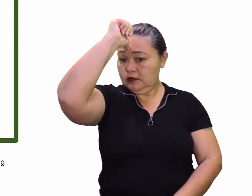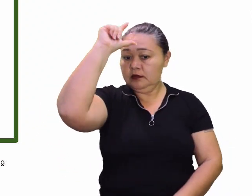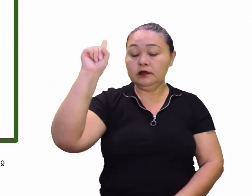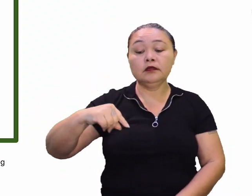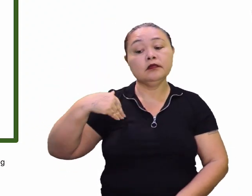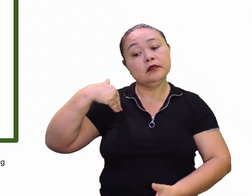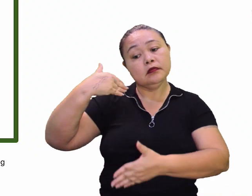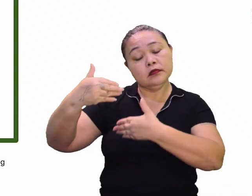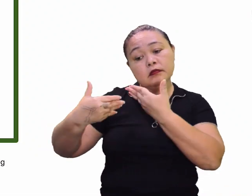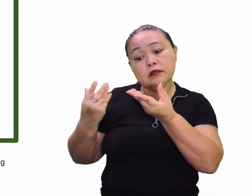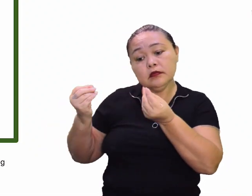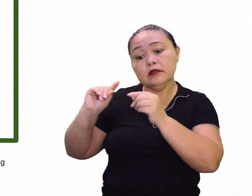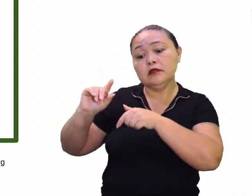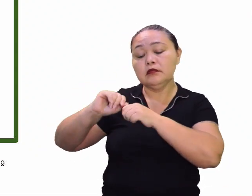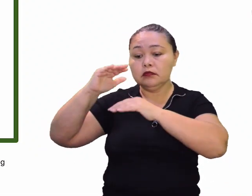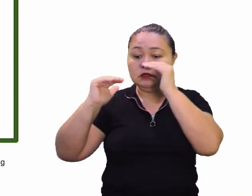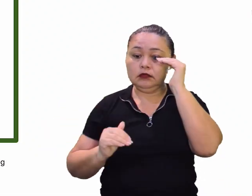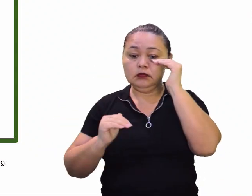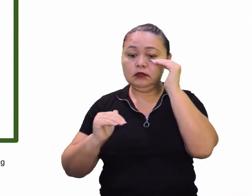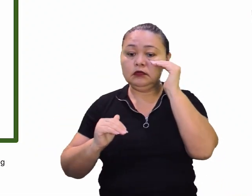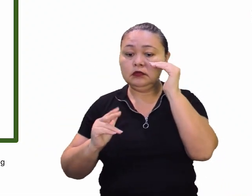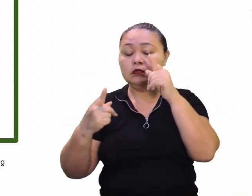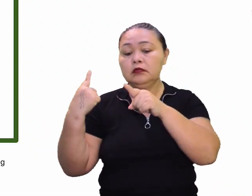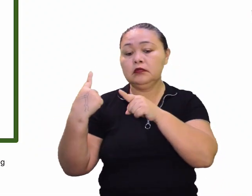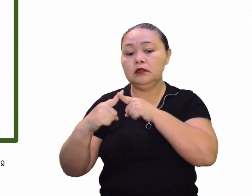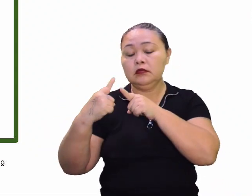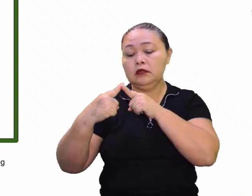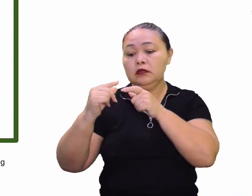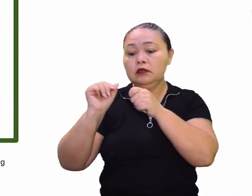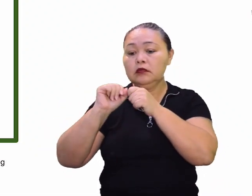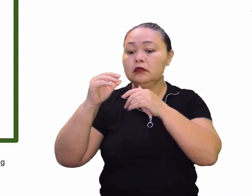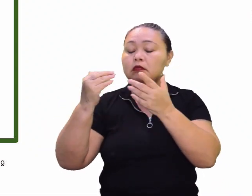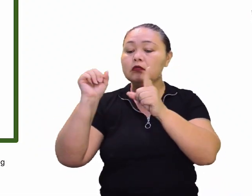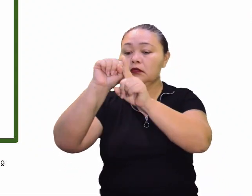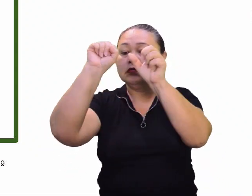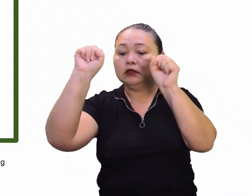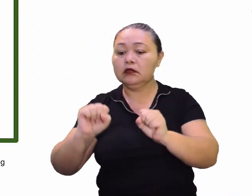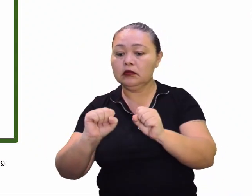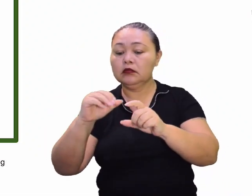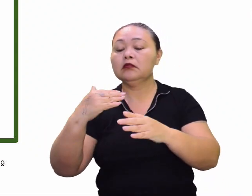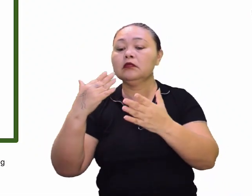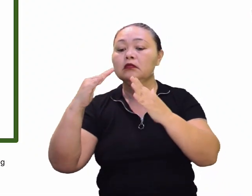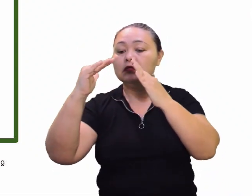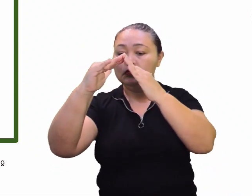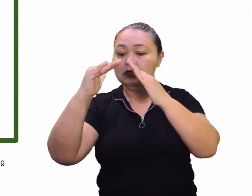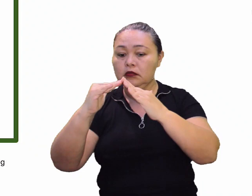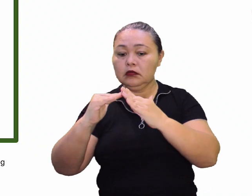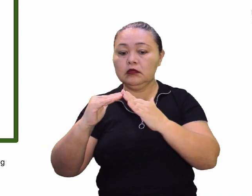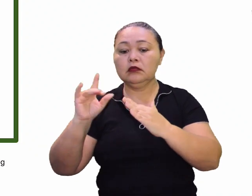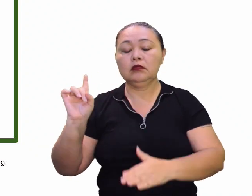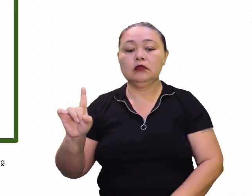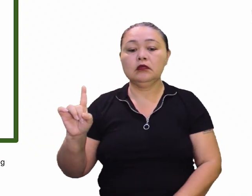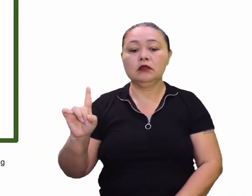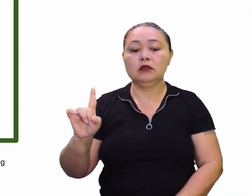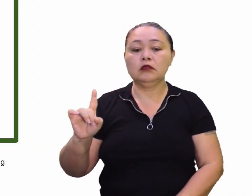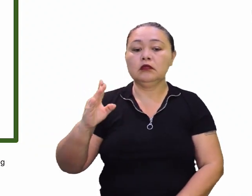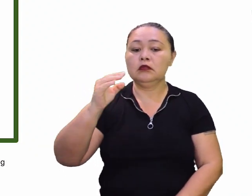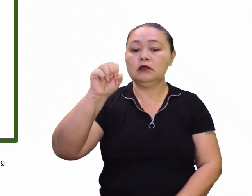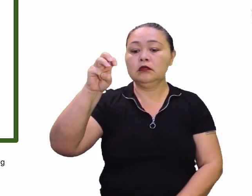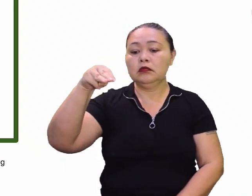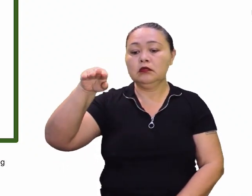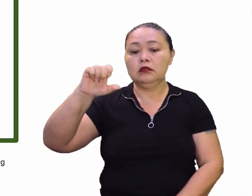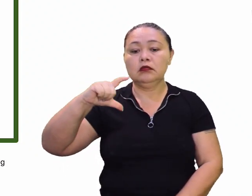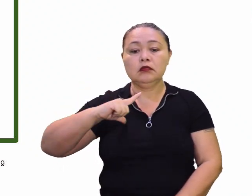e contribui para gerar desigualdade. Porque o sistema de castas era dividido nessas seguintes castas. Os brahmanes,